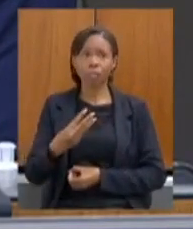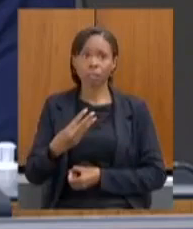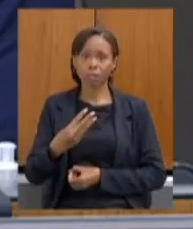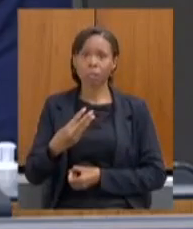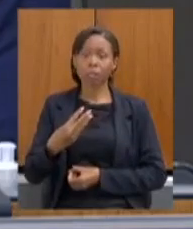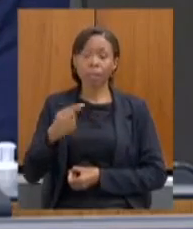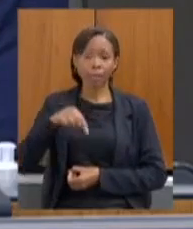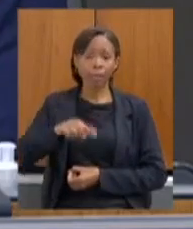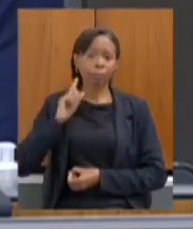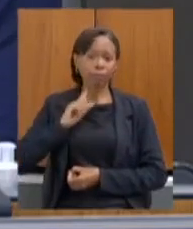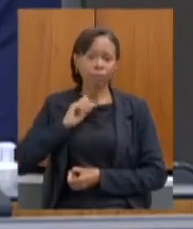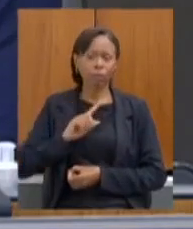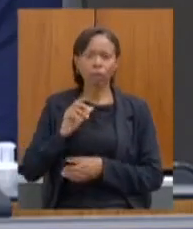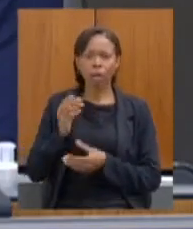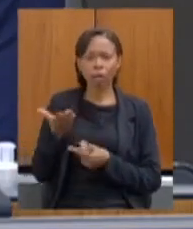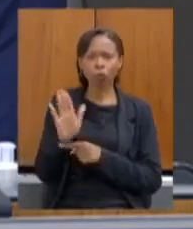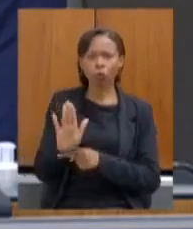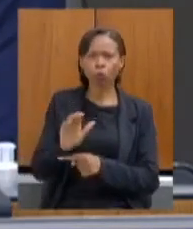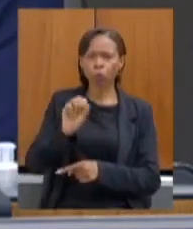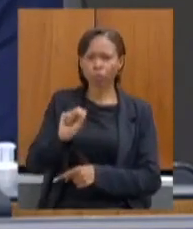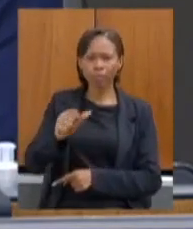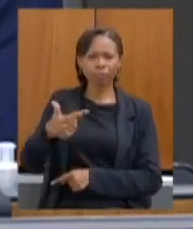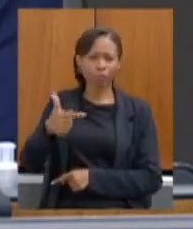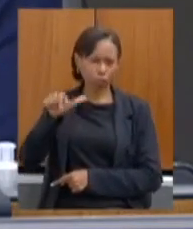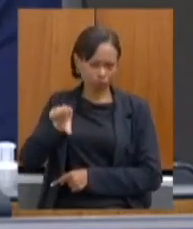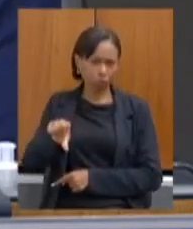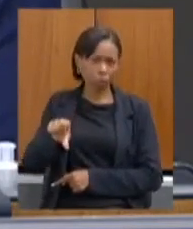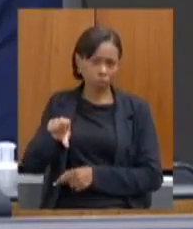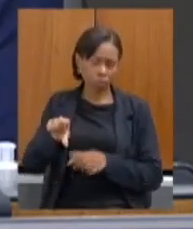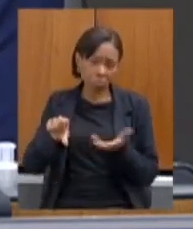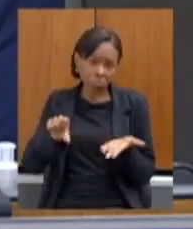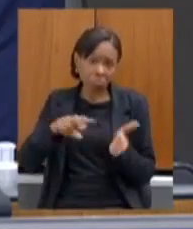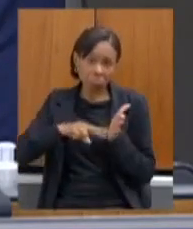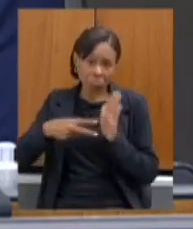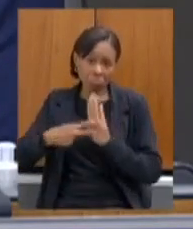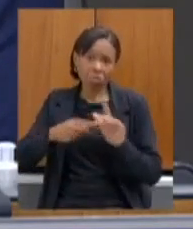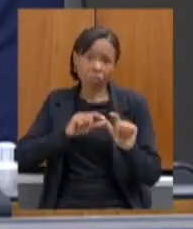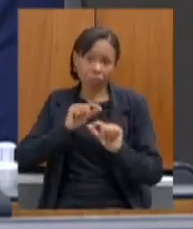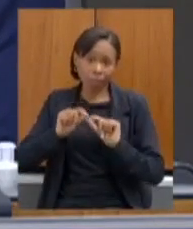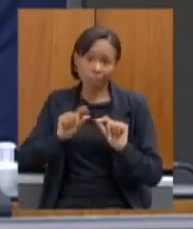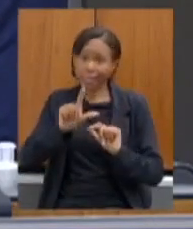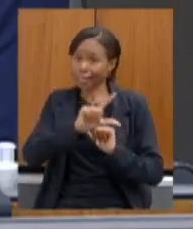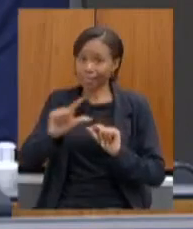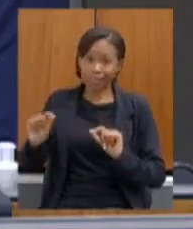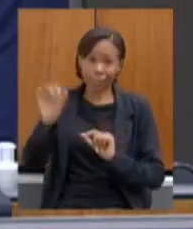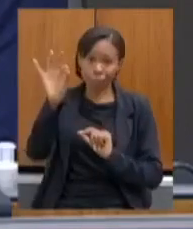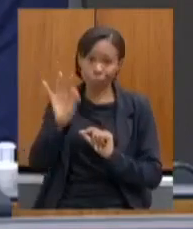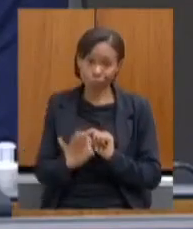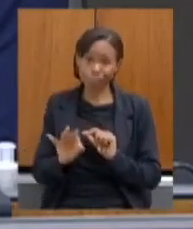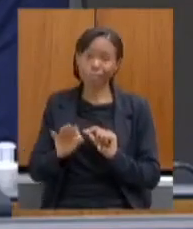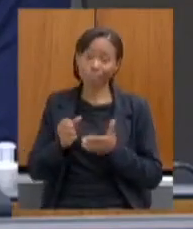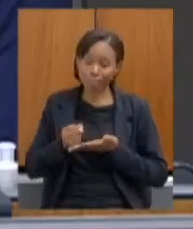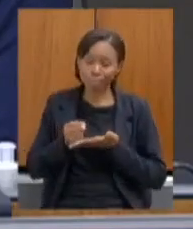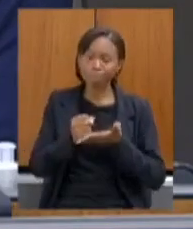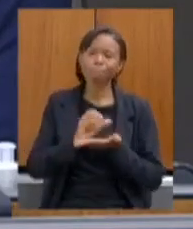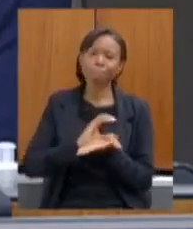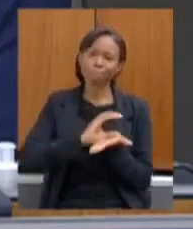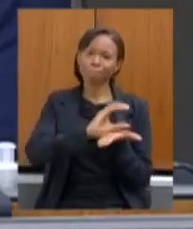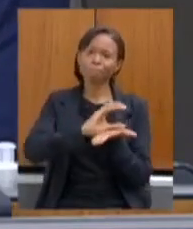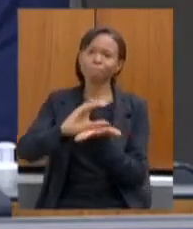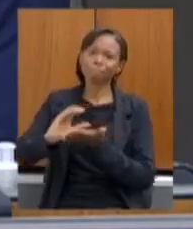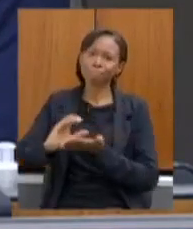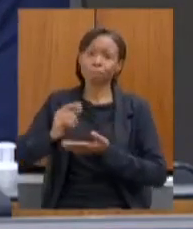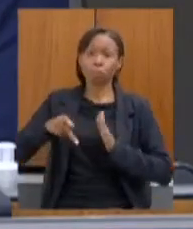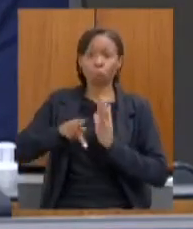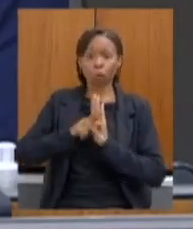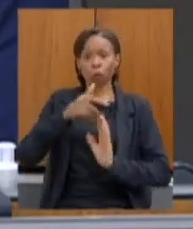beneficiar 829, significa que, na prática, nós estamos beneficiando, na sua plenitude, todo o Estado de Minas Gerais, com recursos de políticas